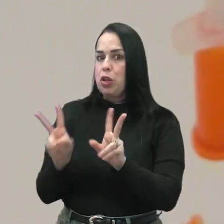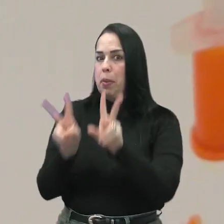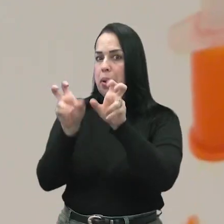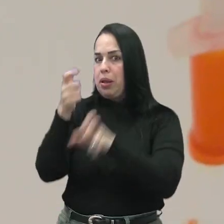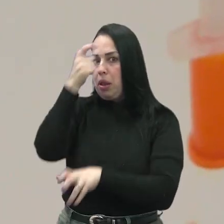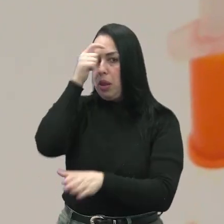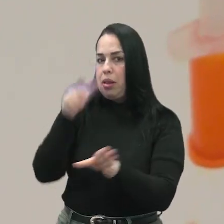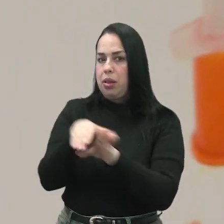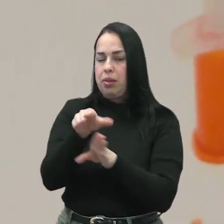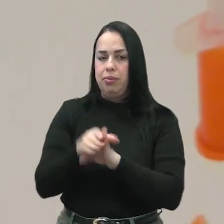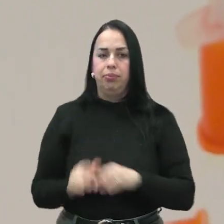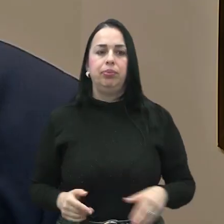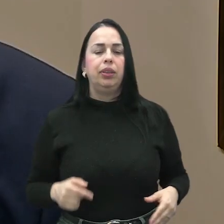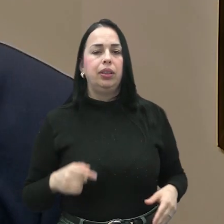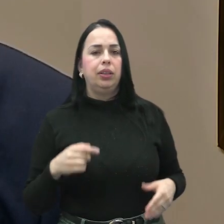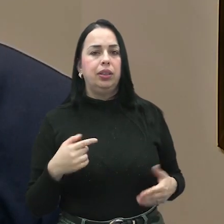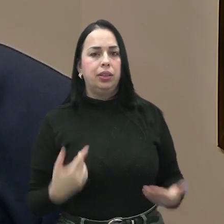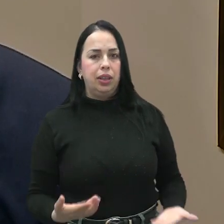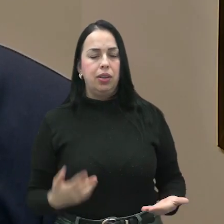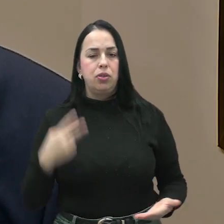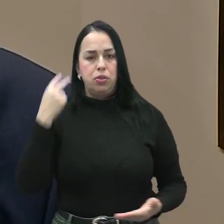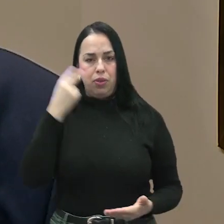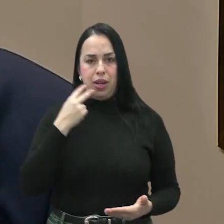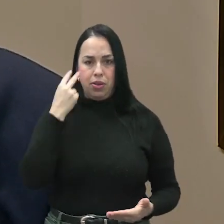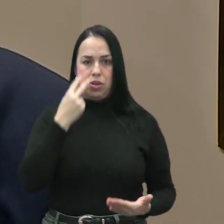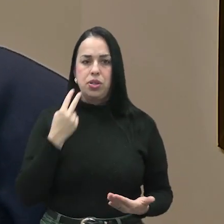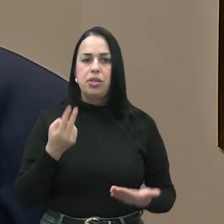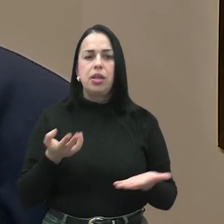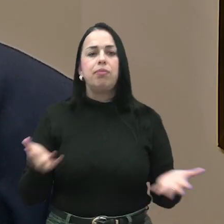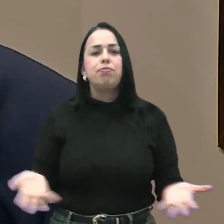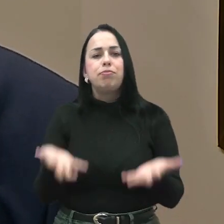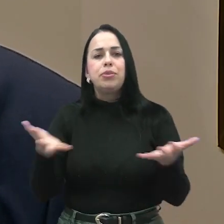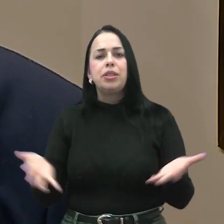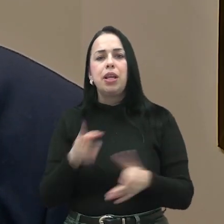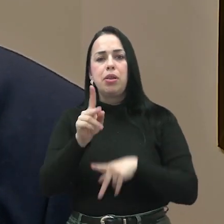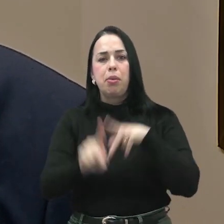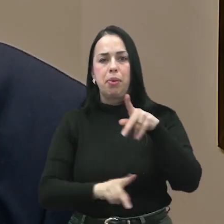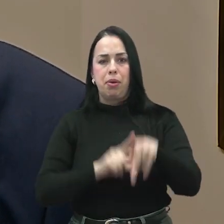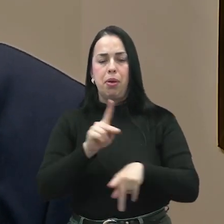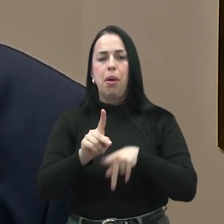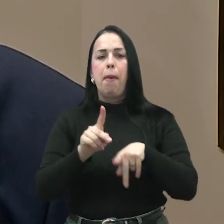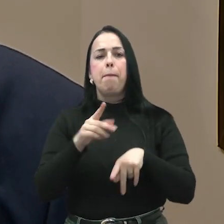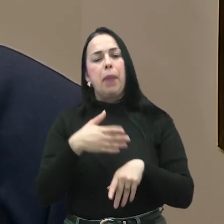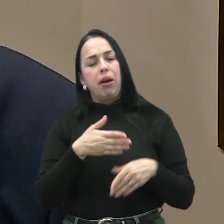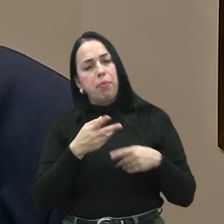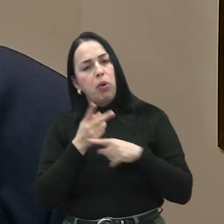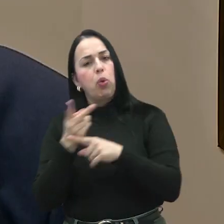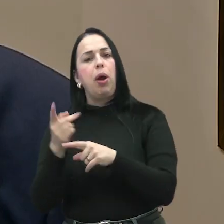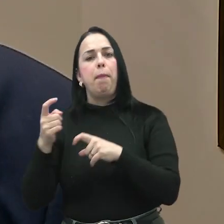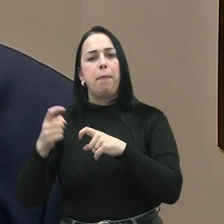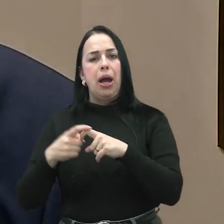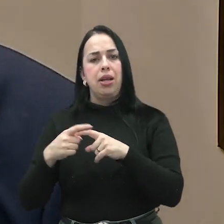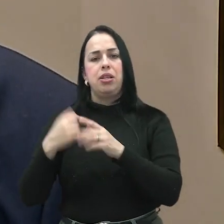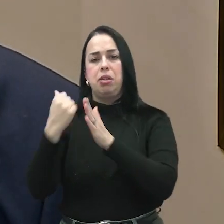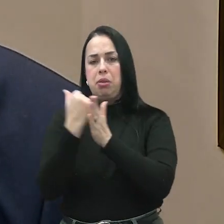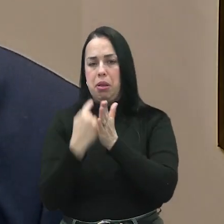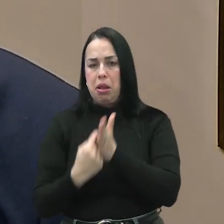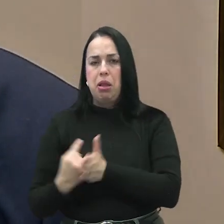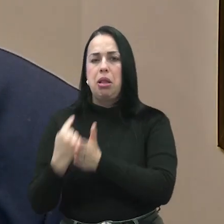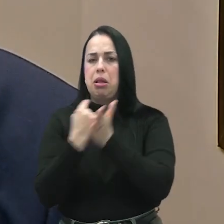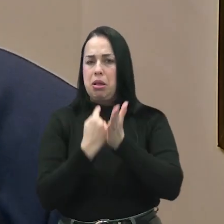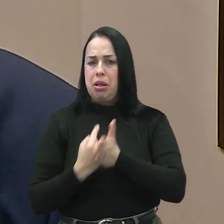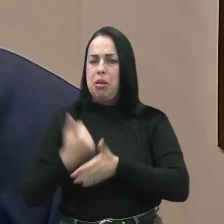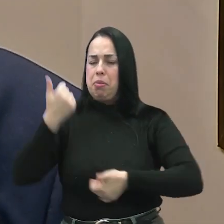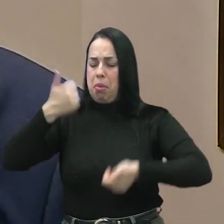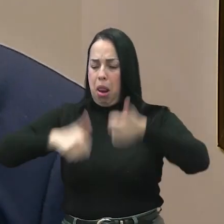conscientização sobre o diabetes. A Câmara tem um trabalho, através de seus vereadores, de incentivar a população a fazer o diagnóstico precoce, passar